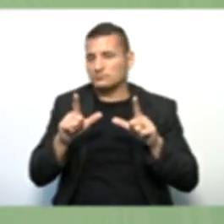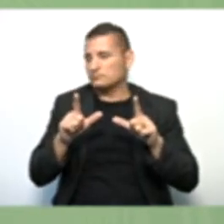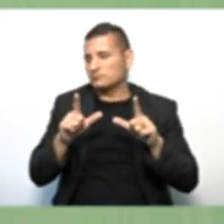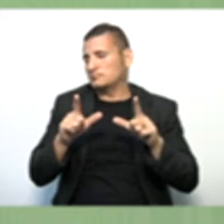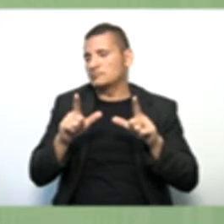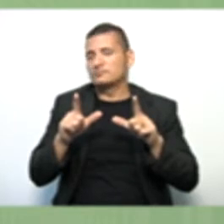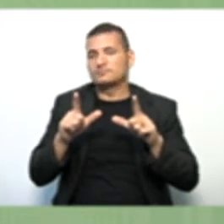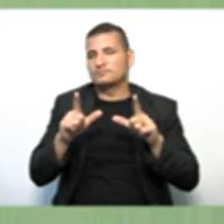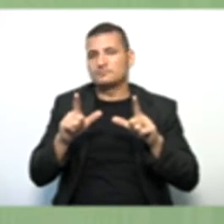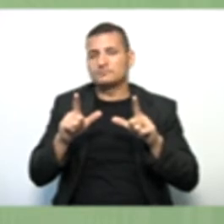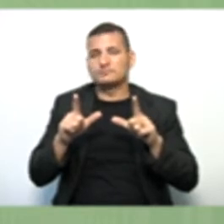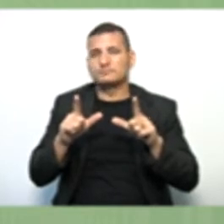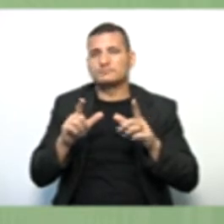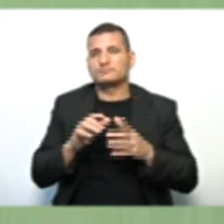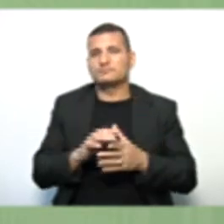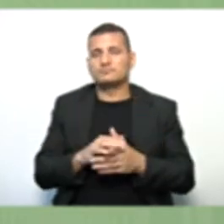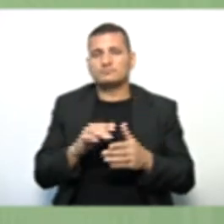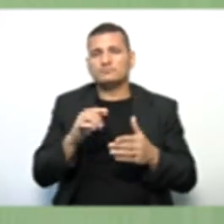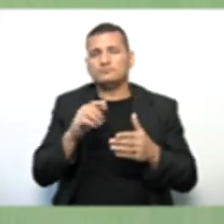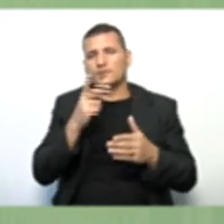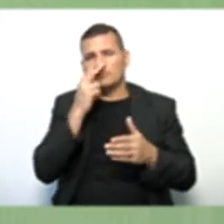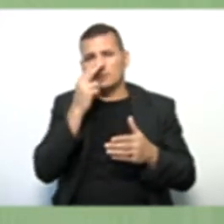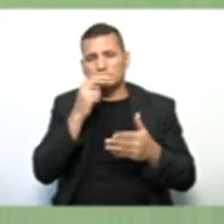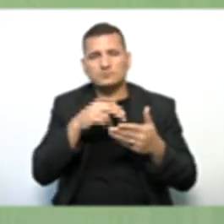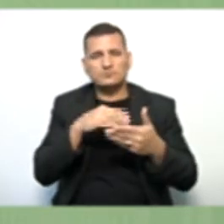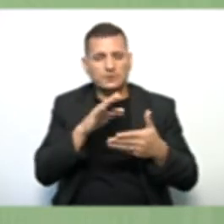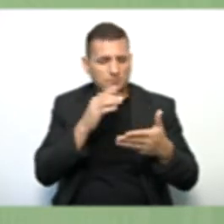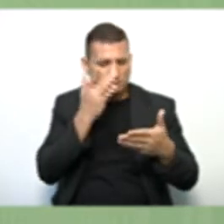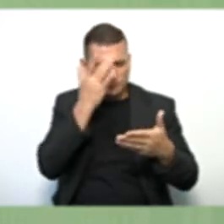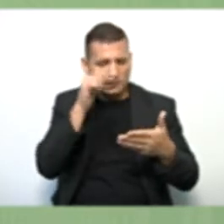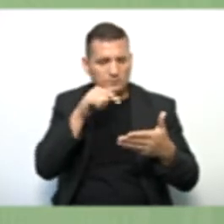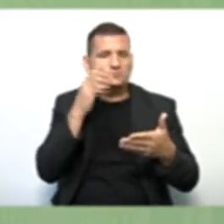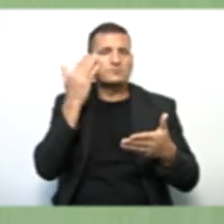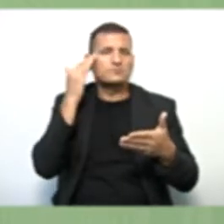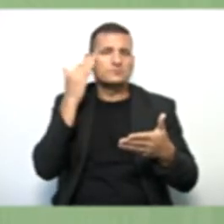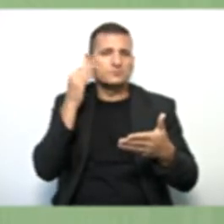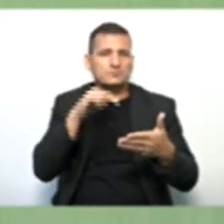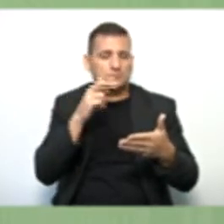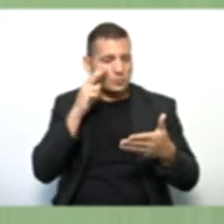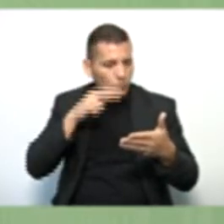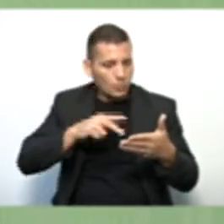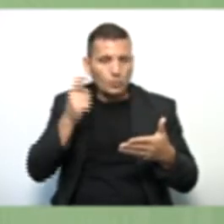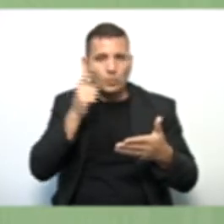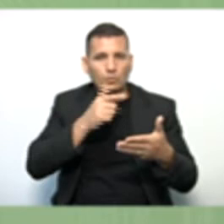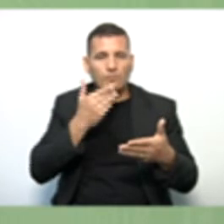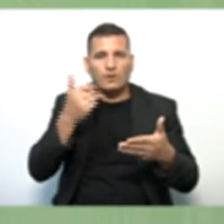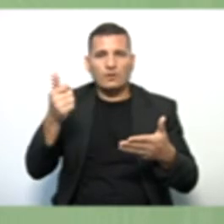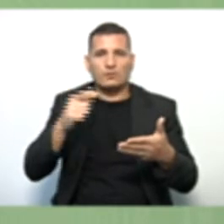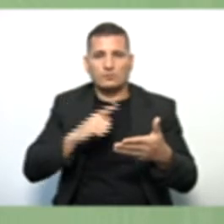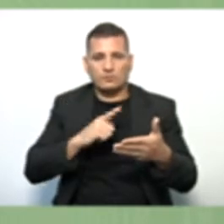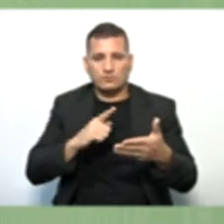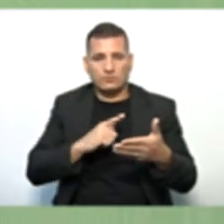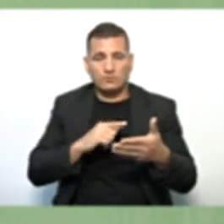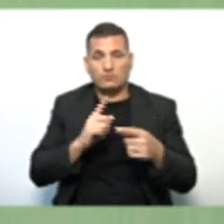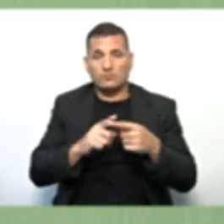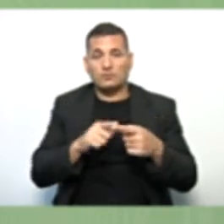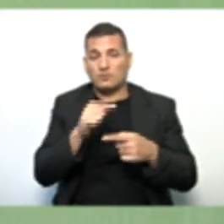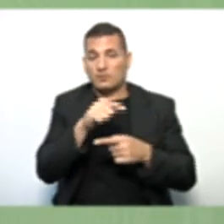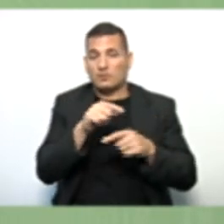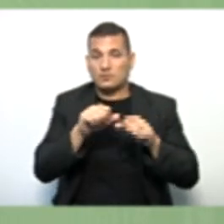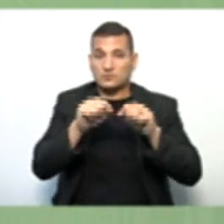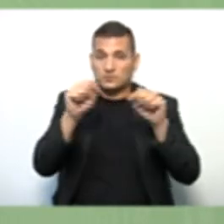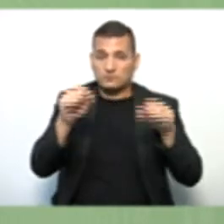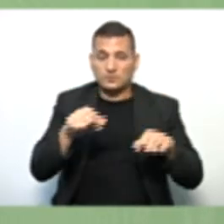parte ilustrativa mais amigável, né? Assim, a gente consegue enxergar melhor. É porque essa parte de desenvolvimento de software ela é